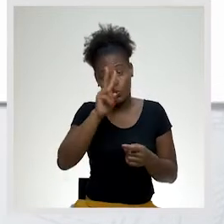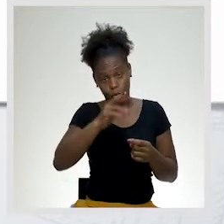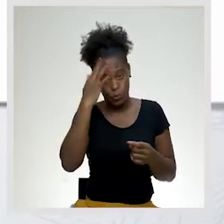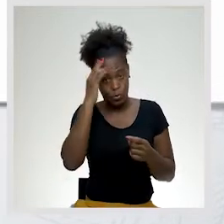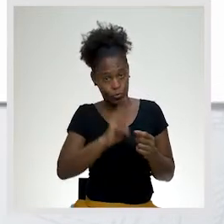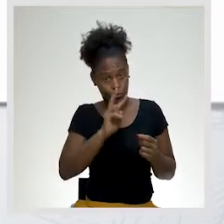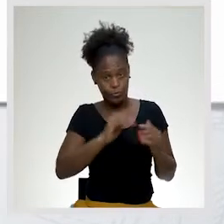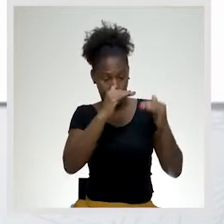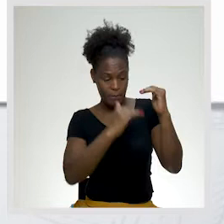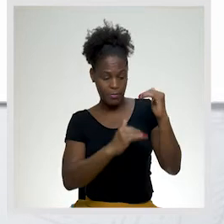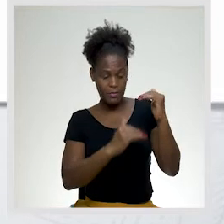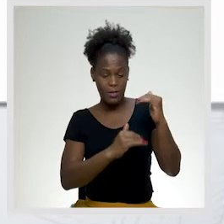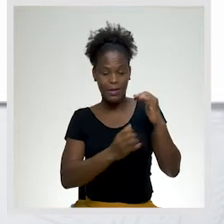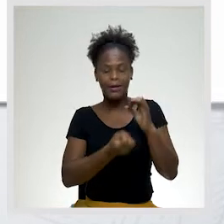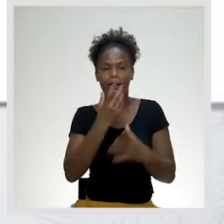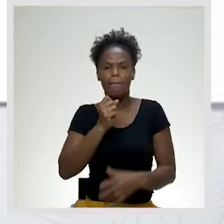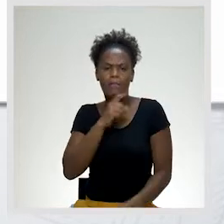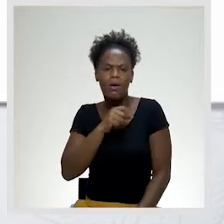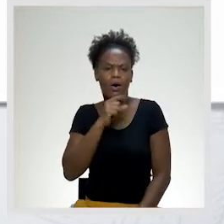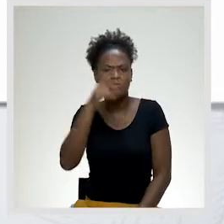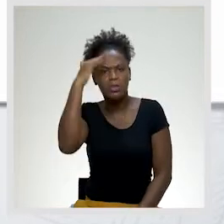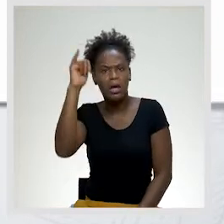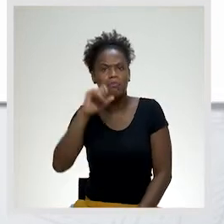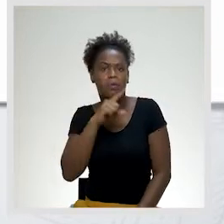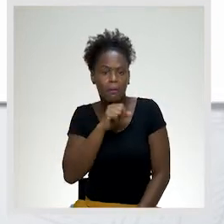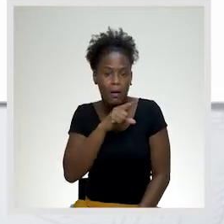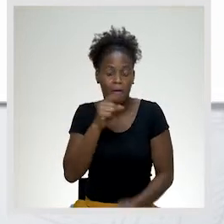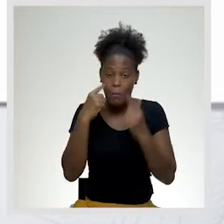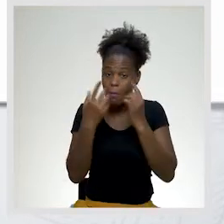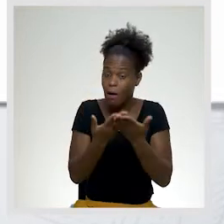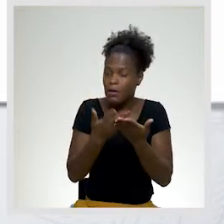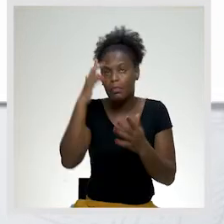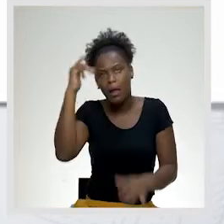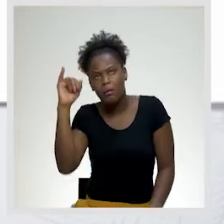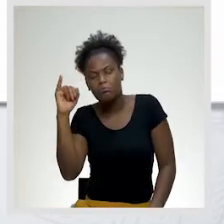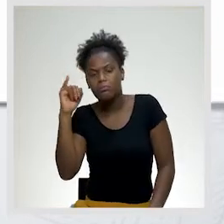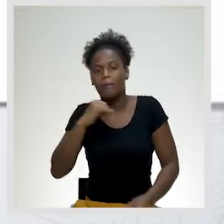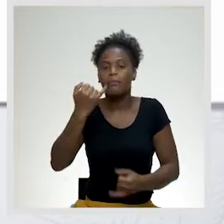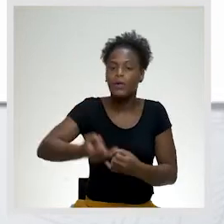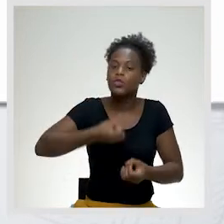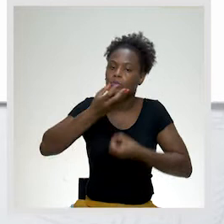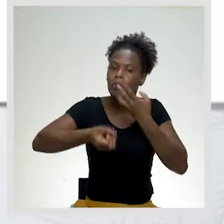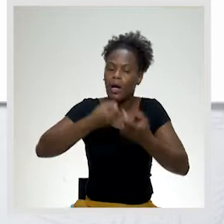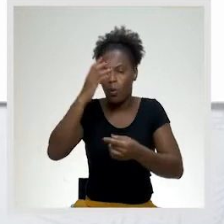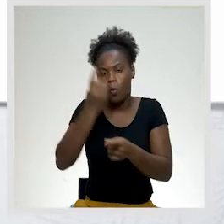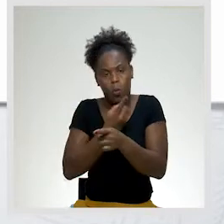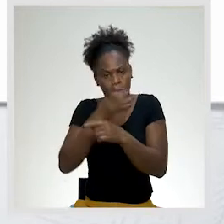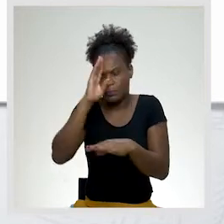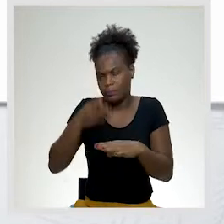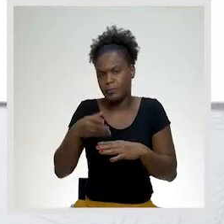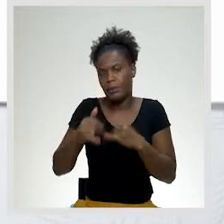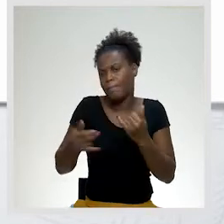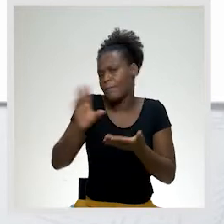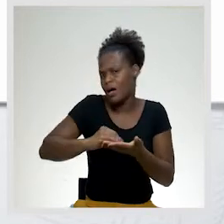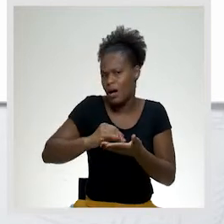é a fase da formulação de hipóteses. Apresenta-se suposições para a explicação dos fenómenos que, por